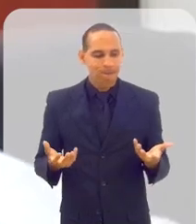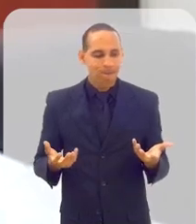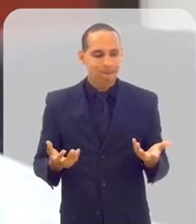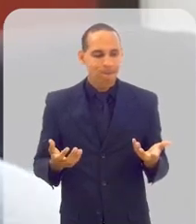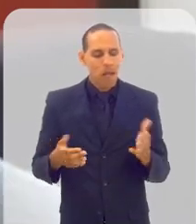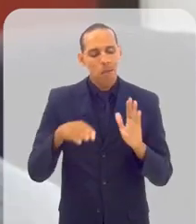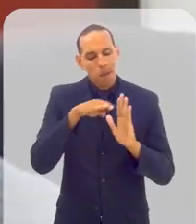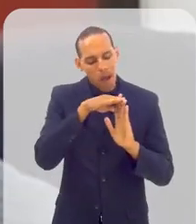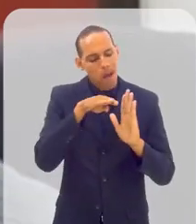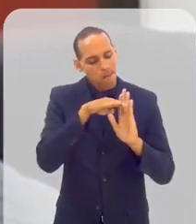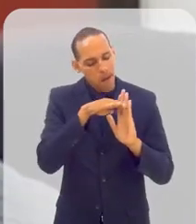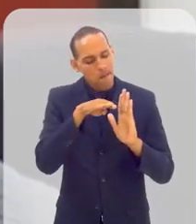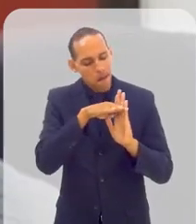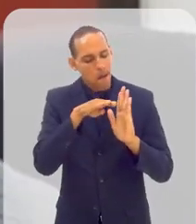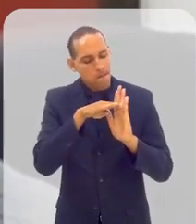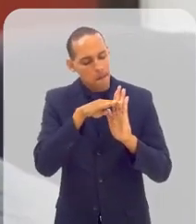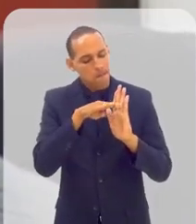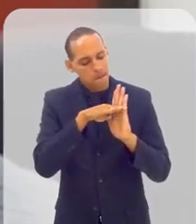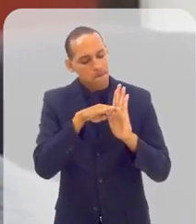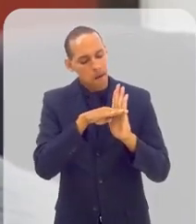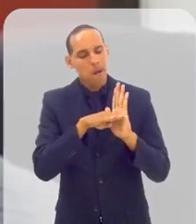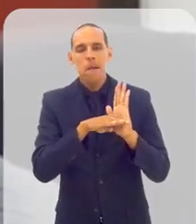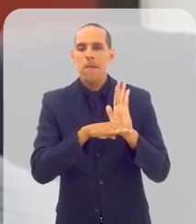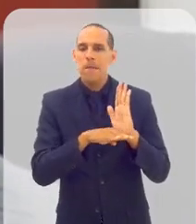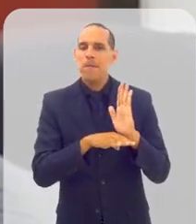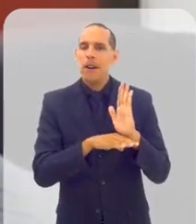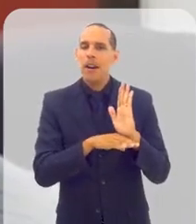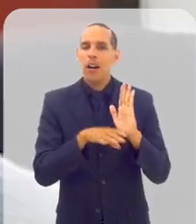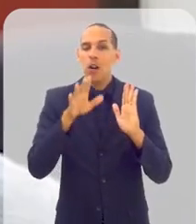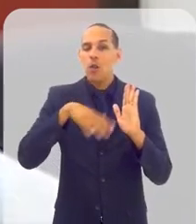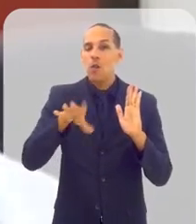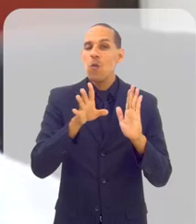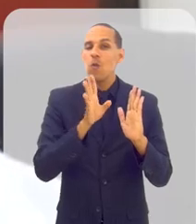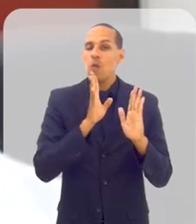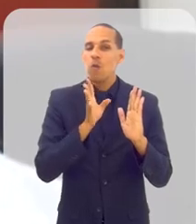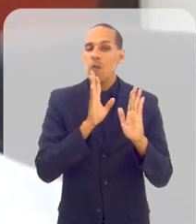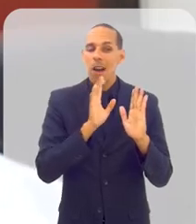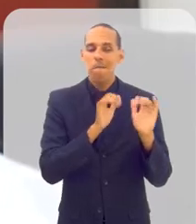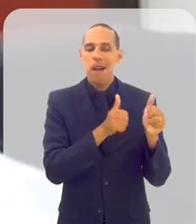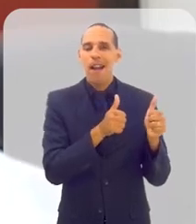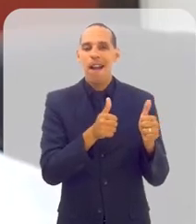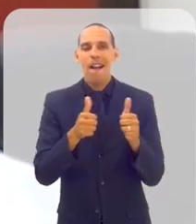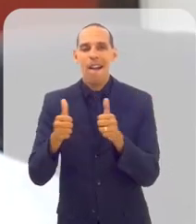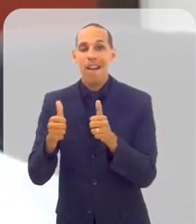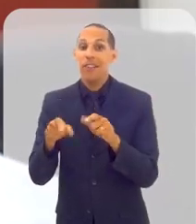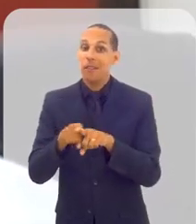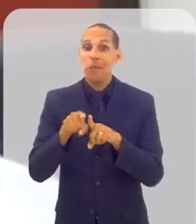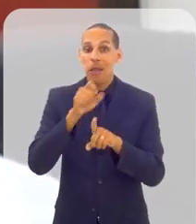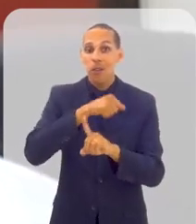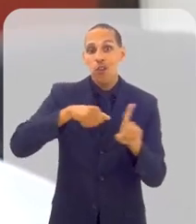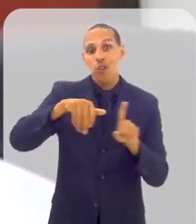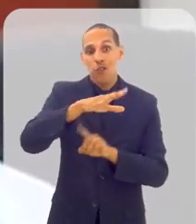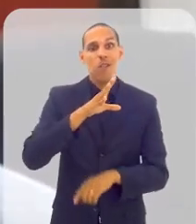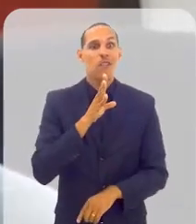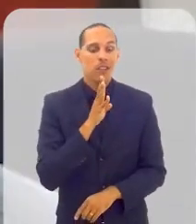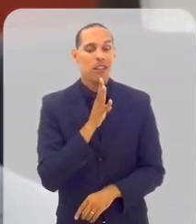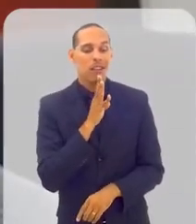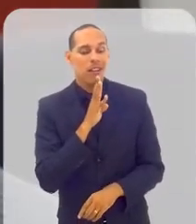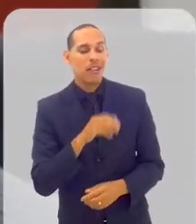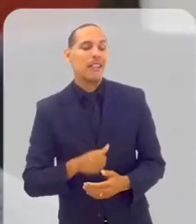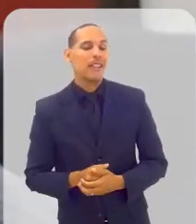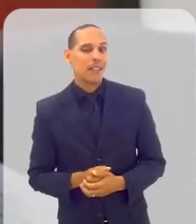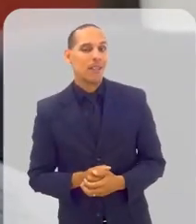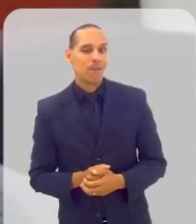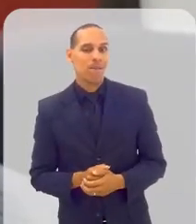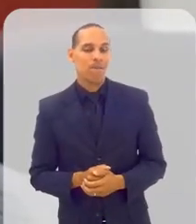realmente todos os procedimentos fiquem, sejam de conhecimento de todos, inclusive da sociedade, de uma maneira